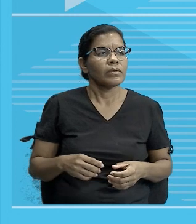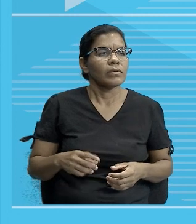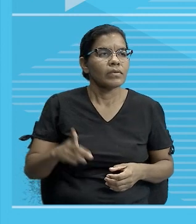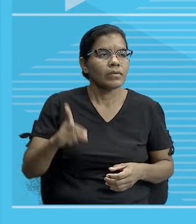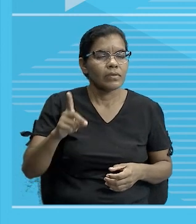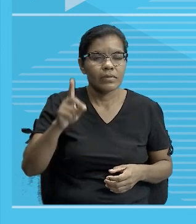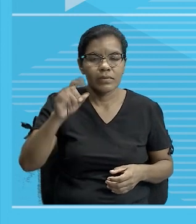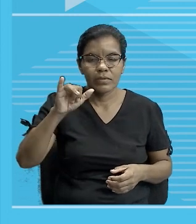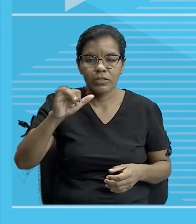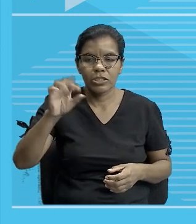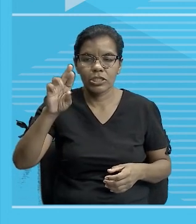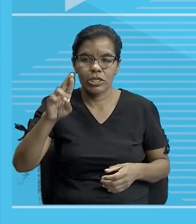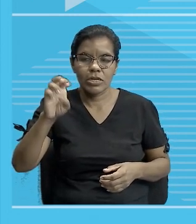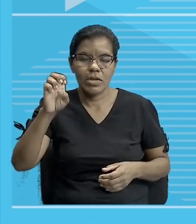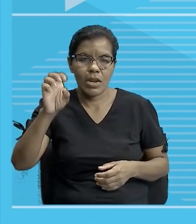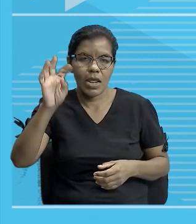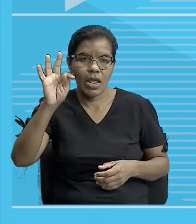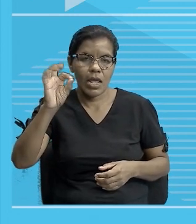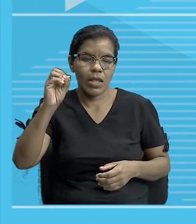Diretório.